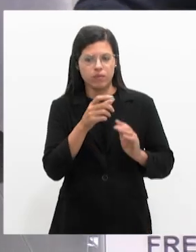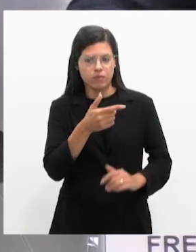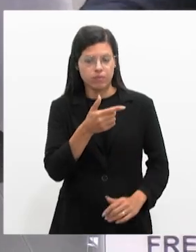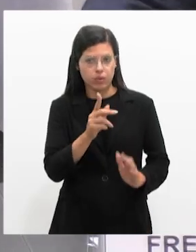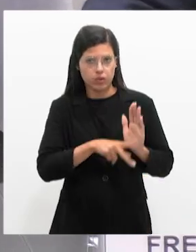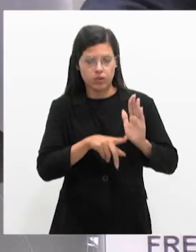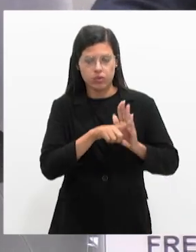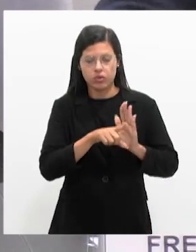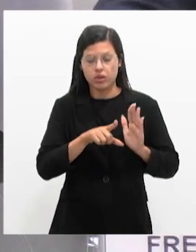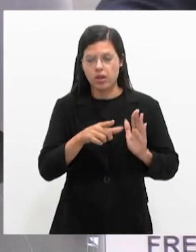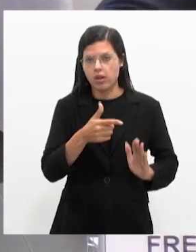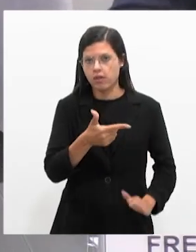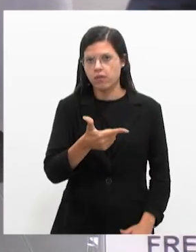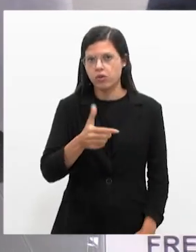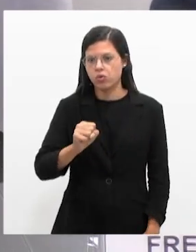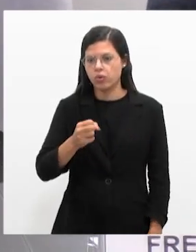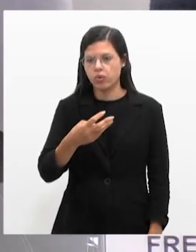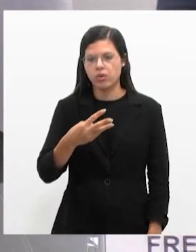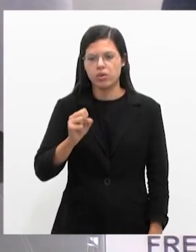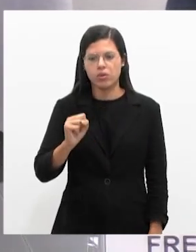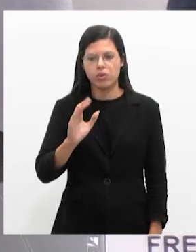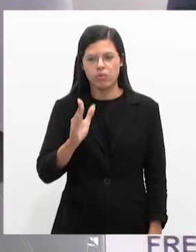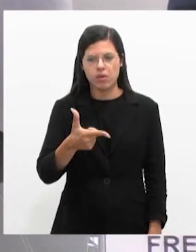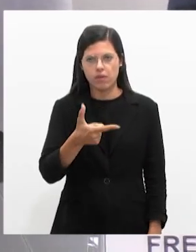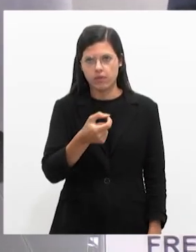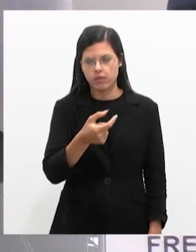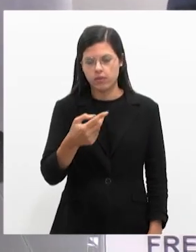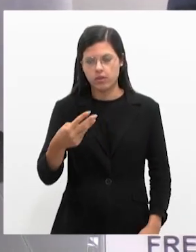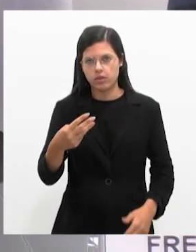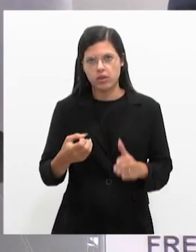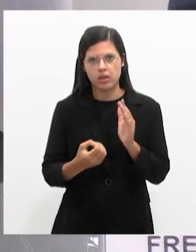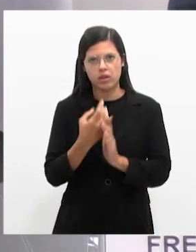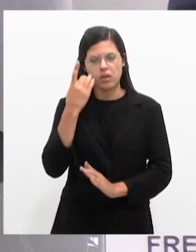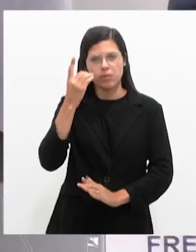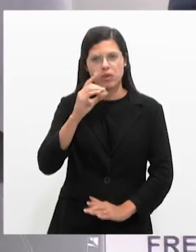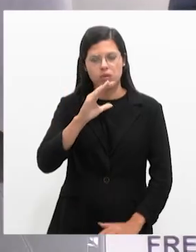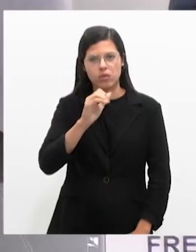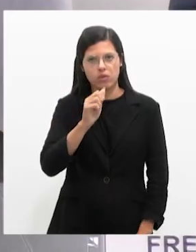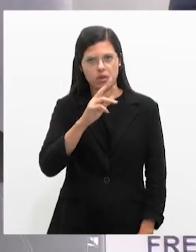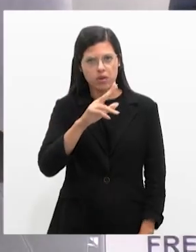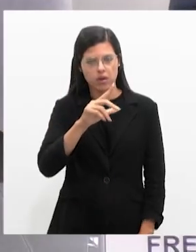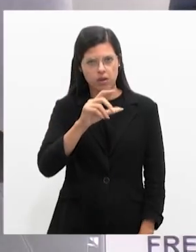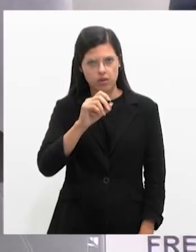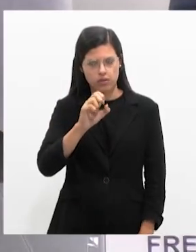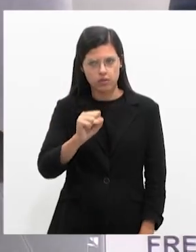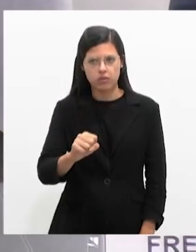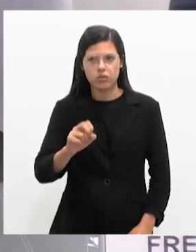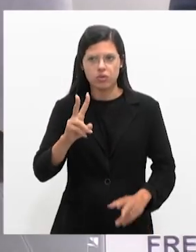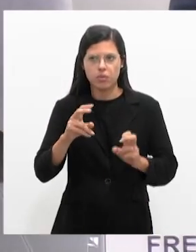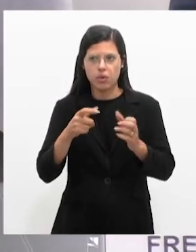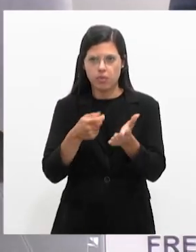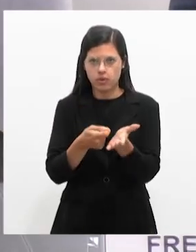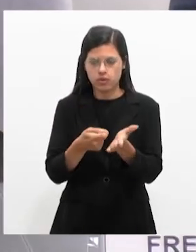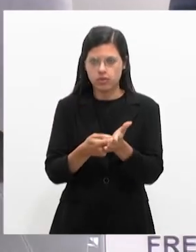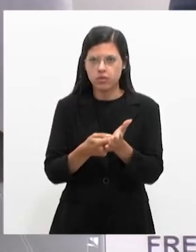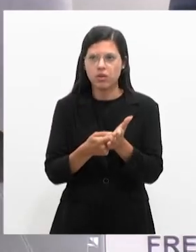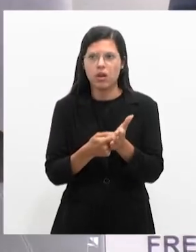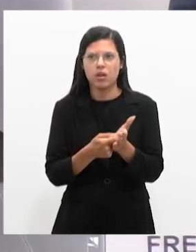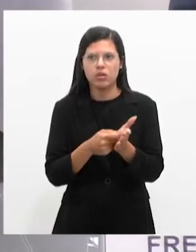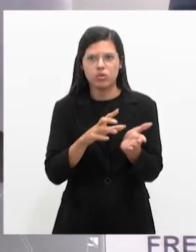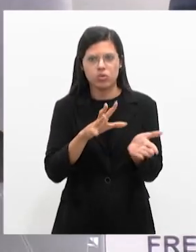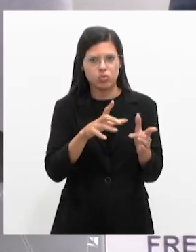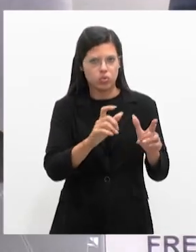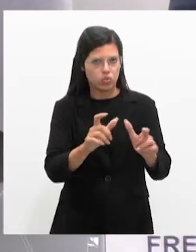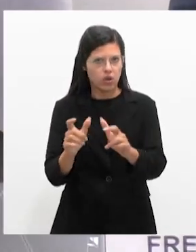2838 de 23, de autoria do deputado Carlos Augusto, que dispõe sobre a obrigatoriedade dos estabelecimentos de saúde